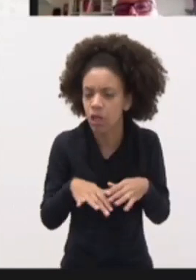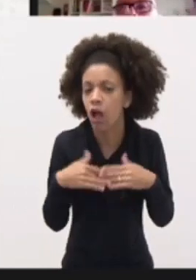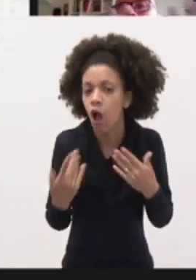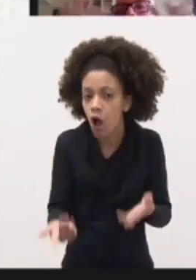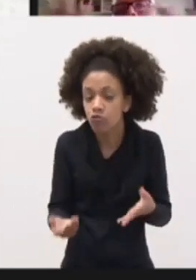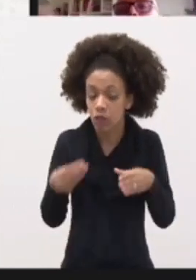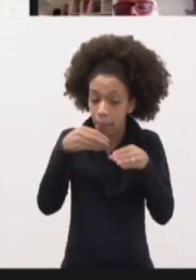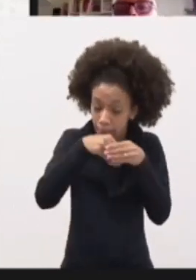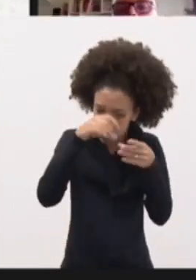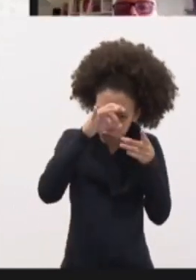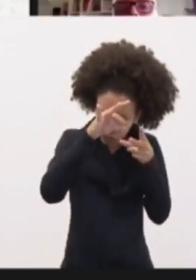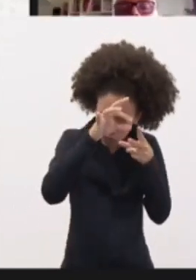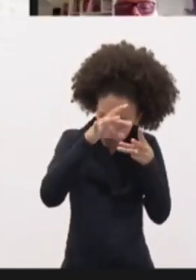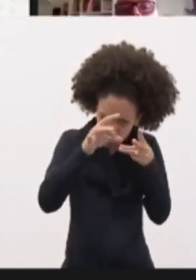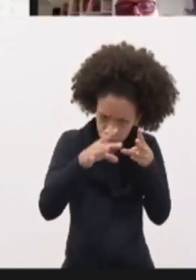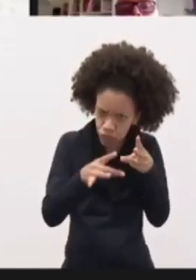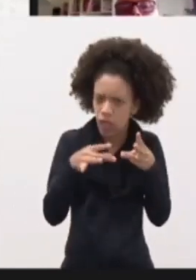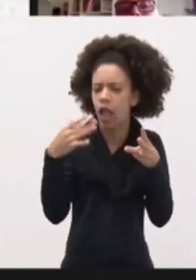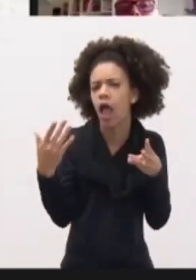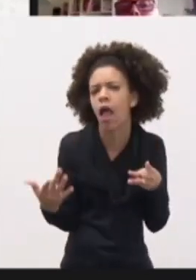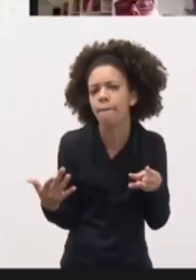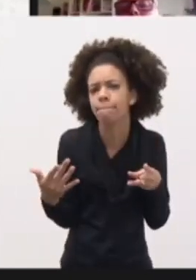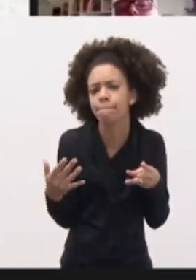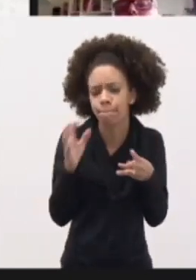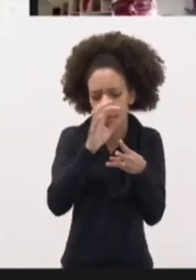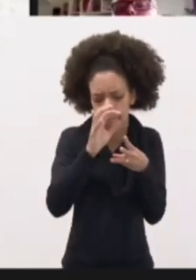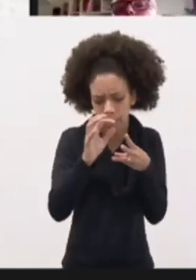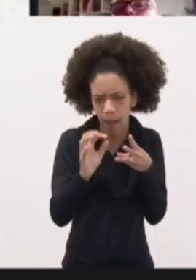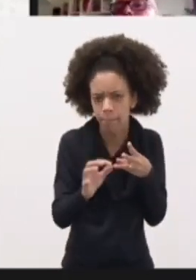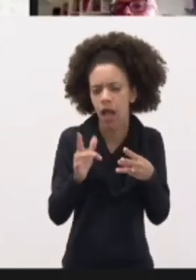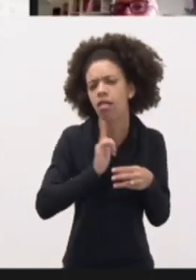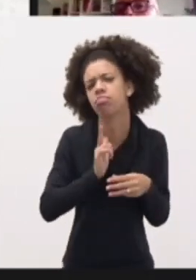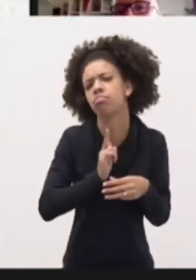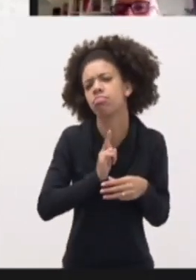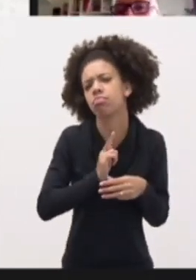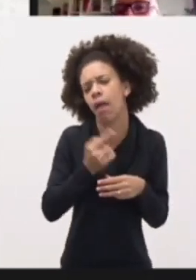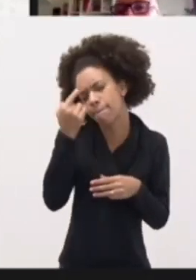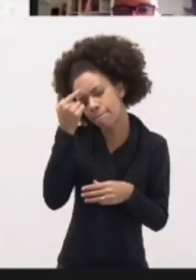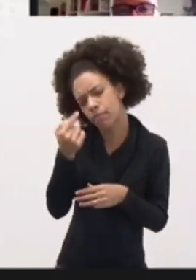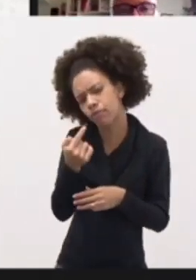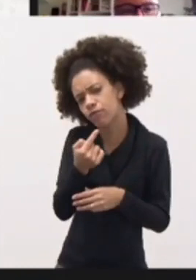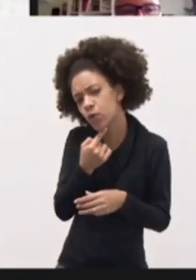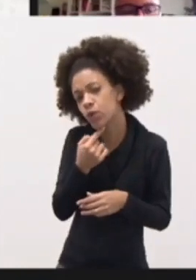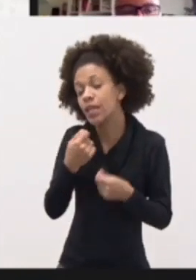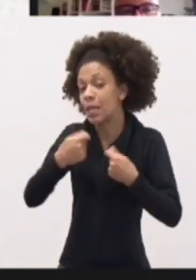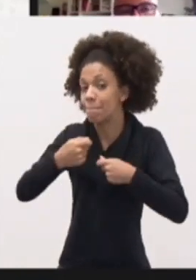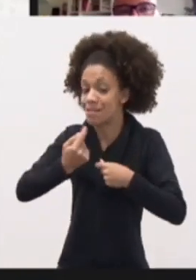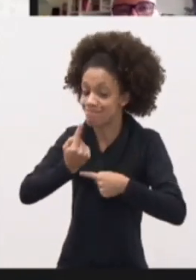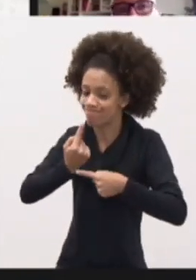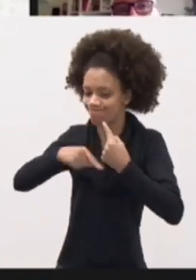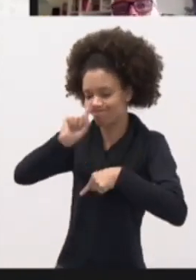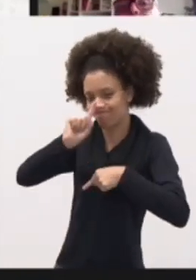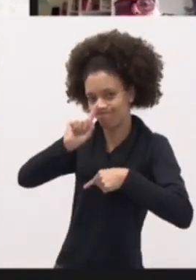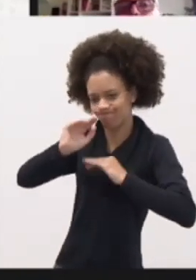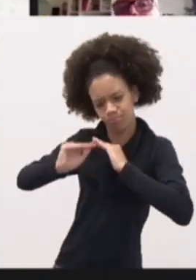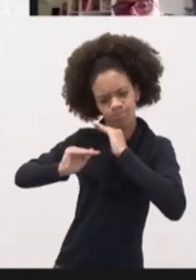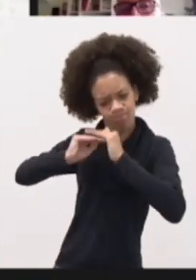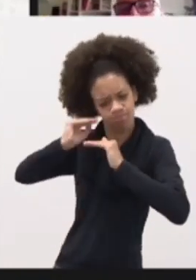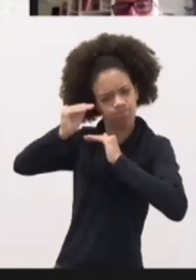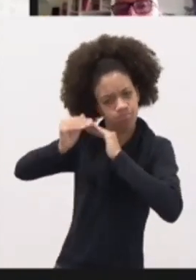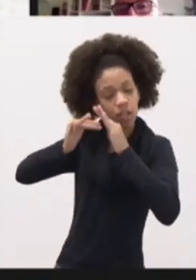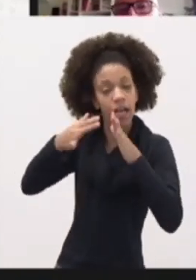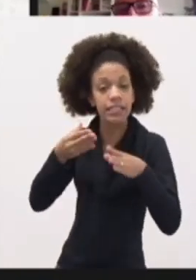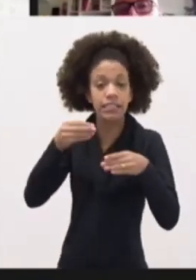de cada uma dessas 3 áreas, a gente tem características que precisam ser desenvolvidas, né? E dentro da